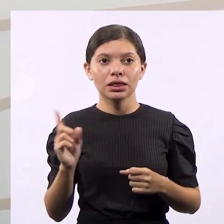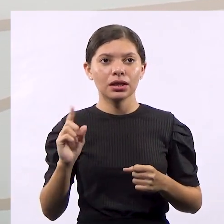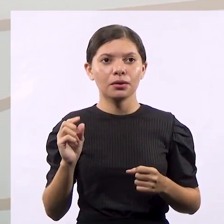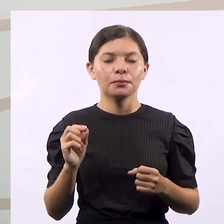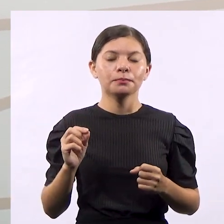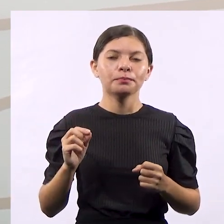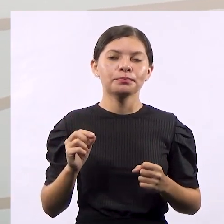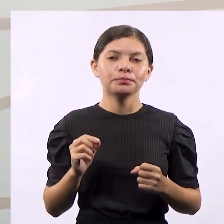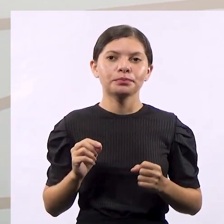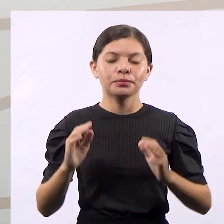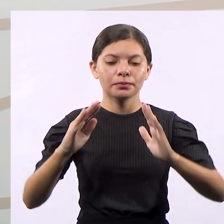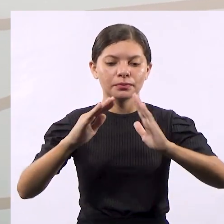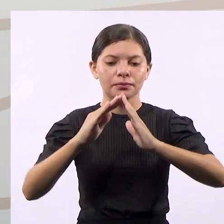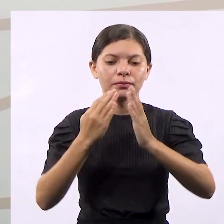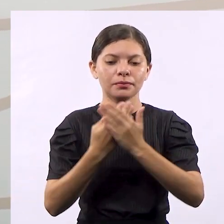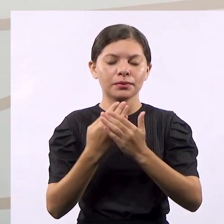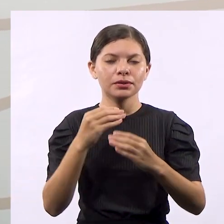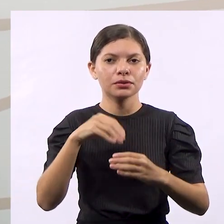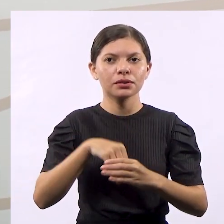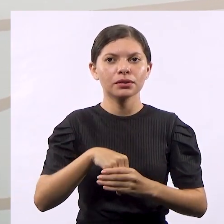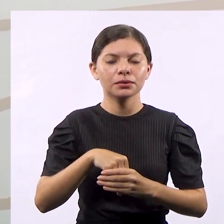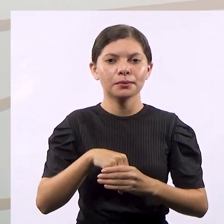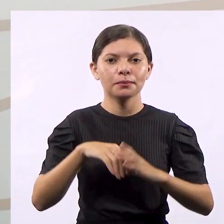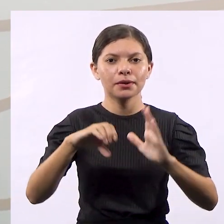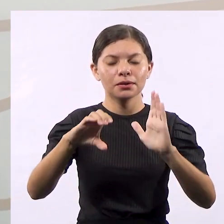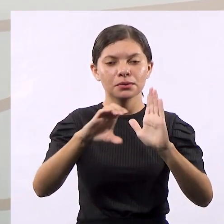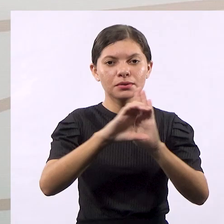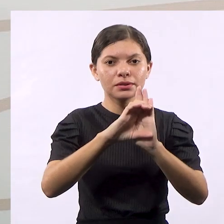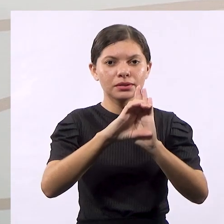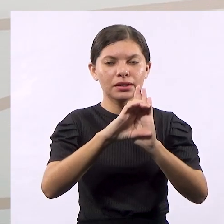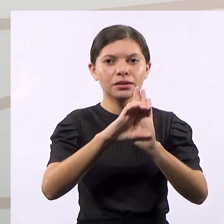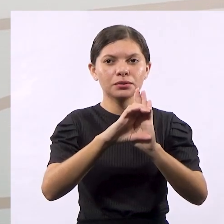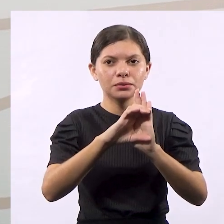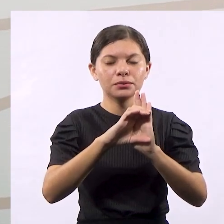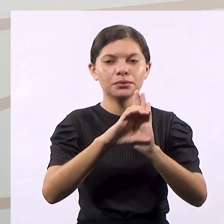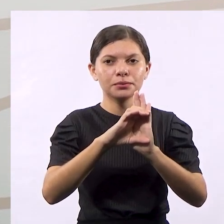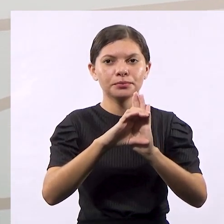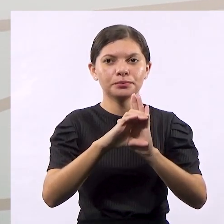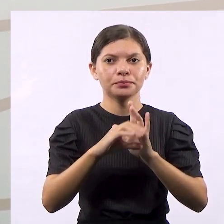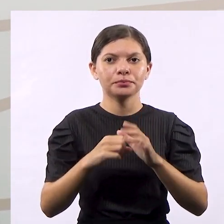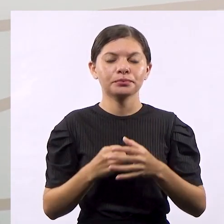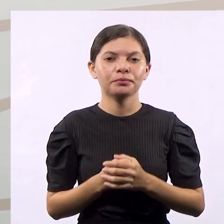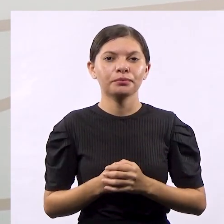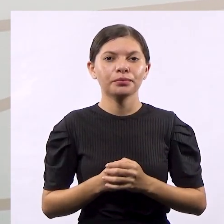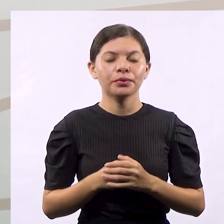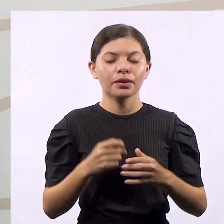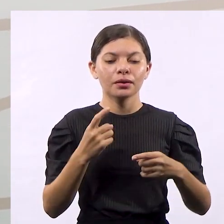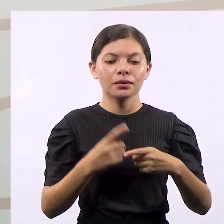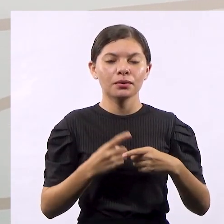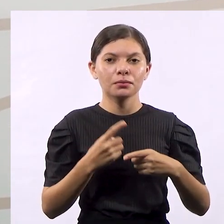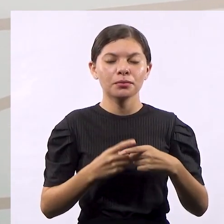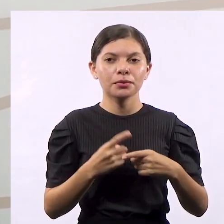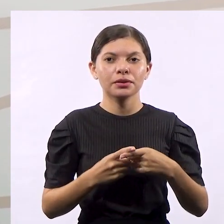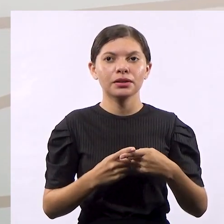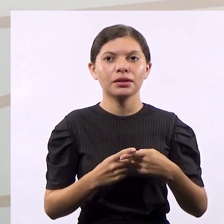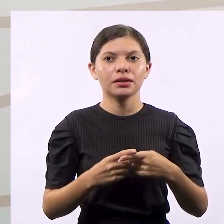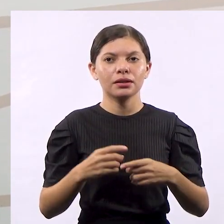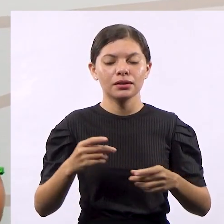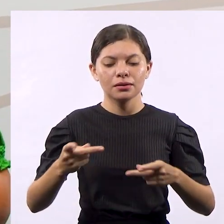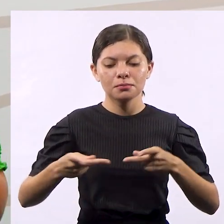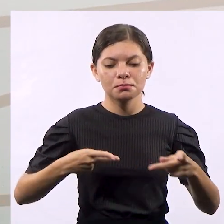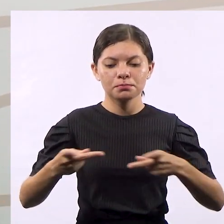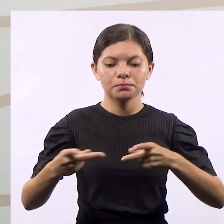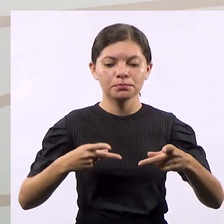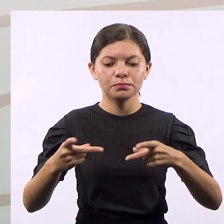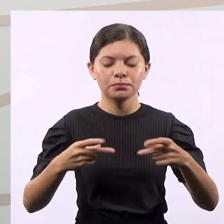um trabalho na escola. Então, é importante que esses conceitos ficarão bem consolidados, porque estamos